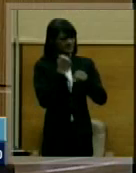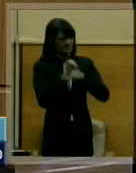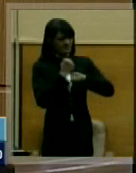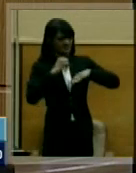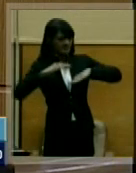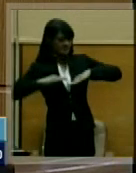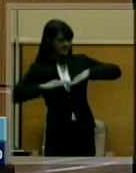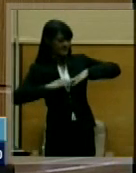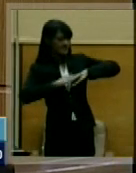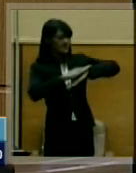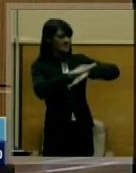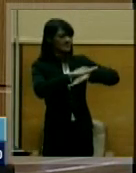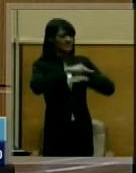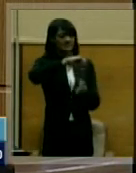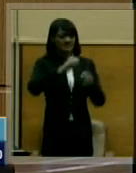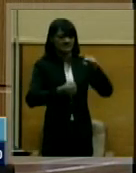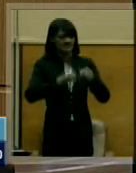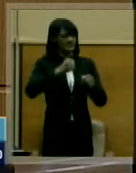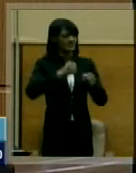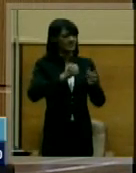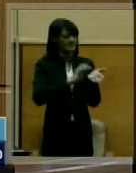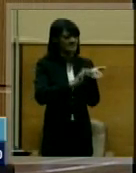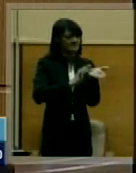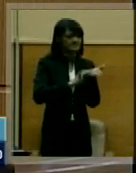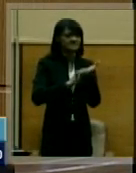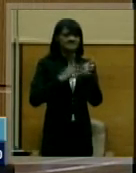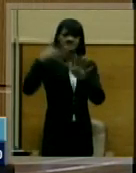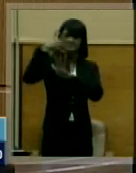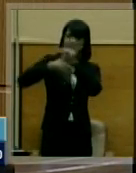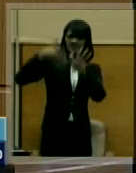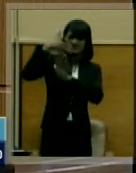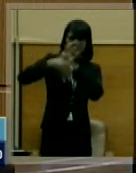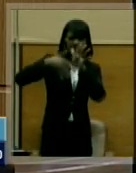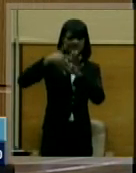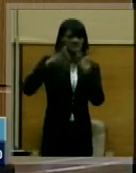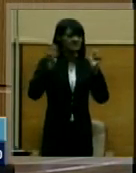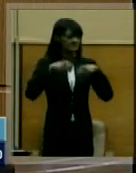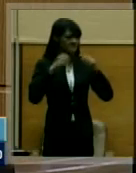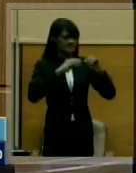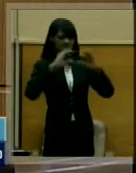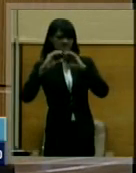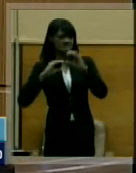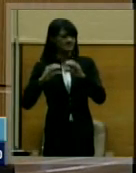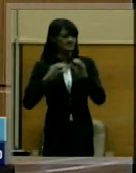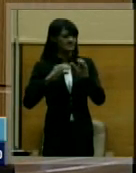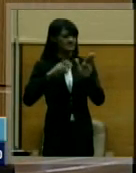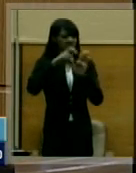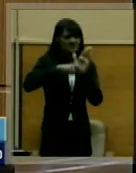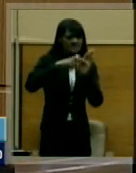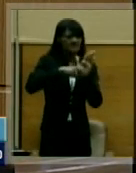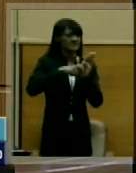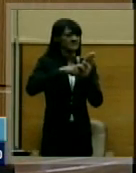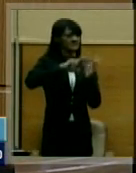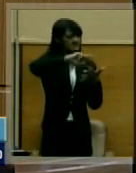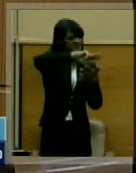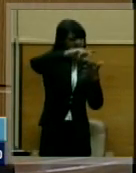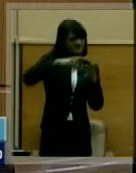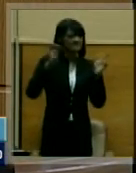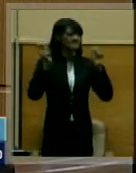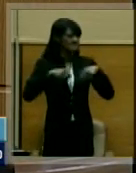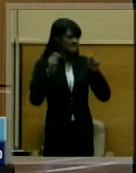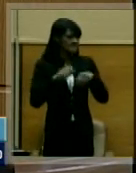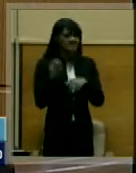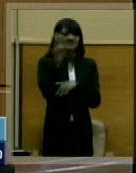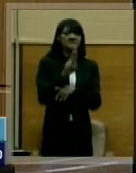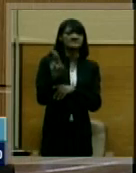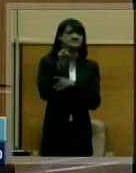transporte público, escrever em braille, nos comunicar em libras, fabricar órtese e prótese. Enfim, o homem pode fazer e utilizar uma